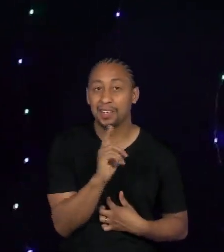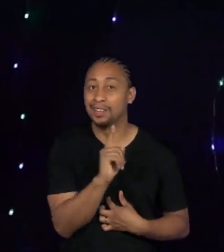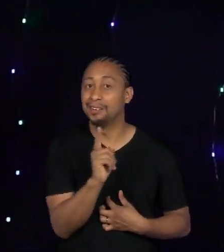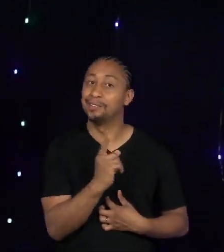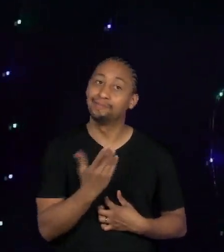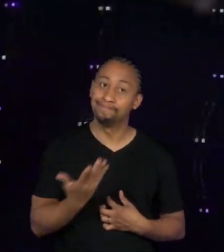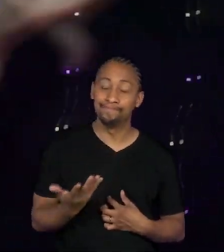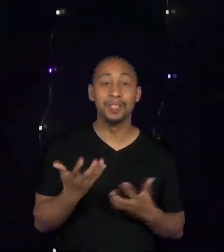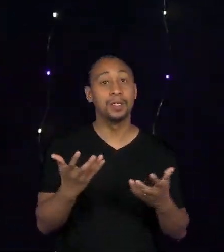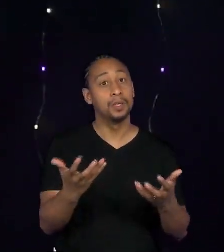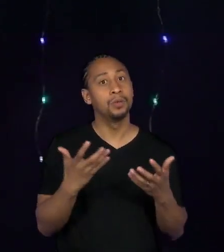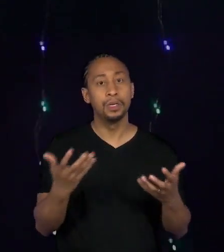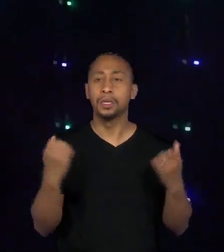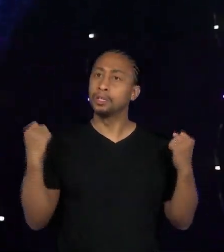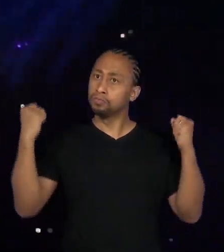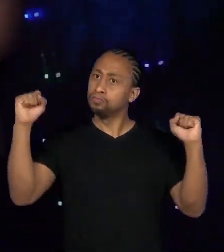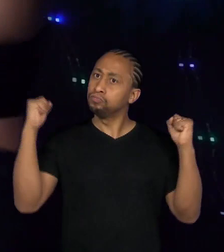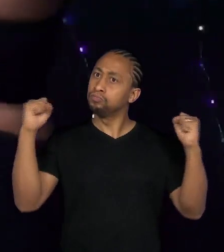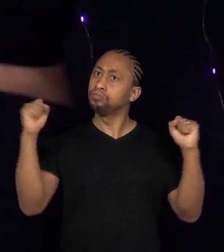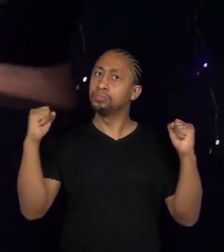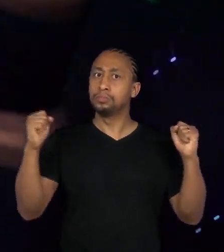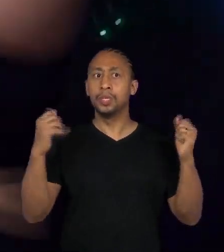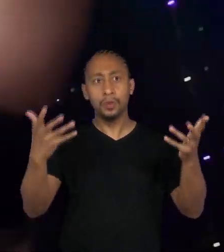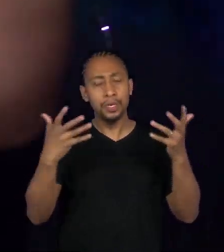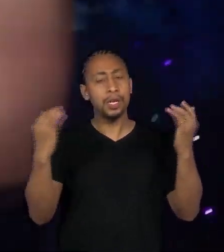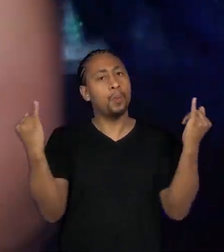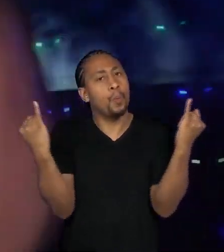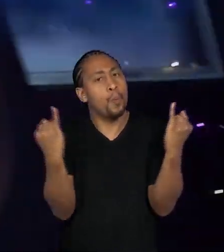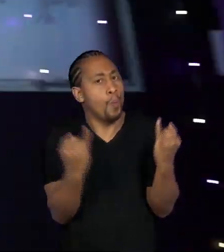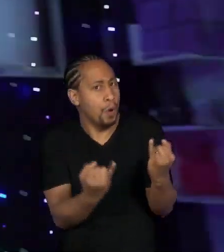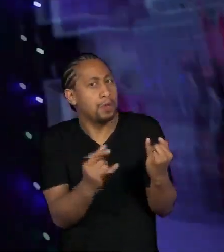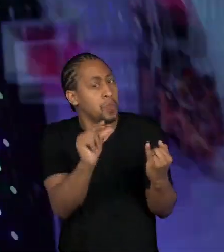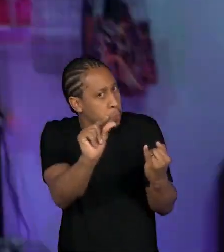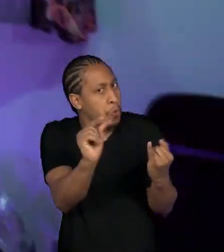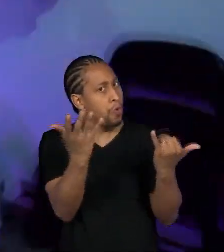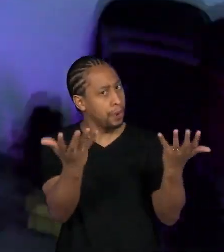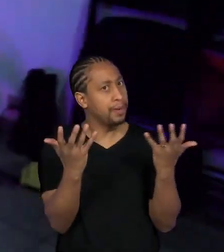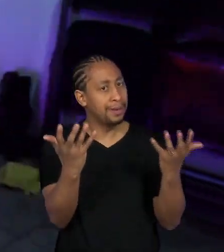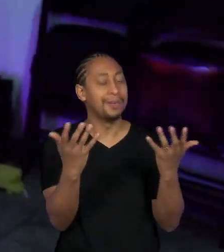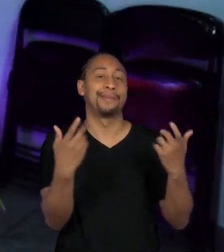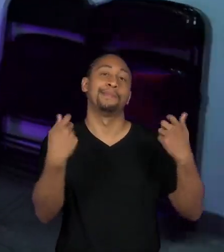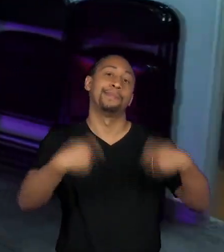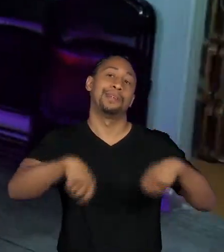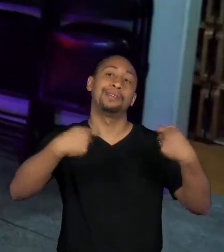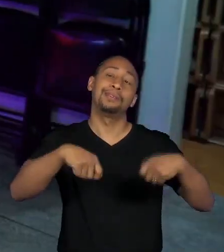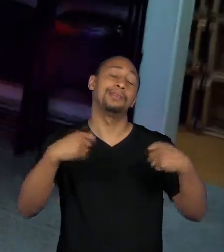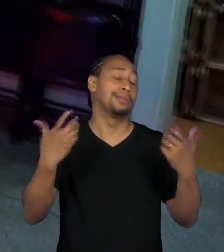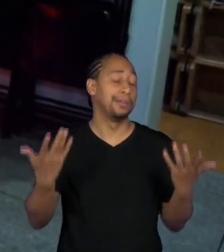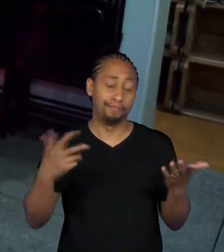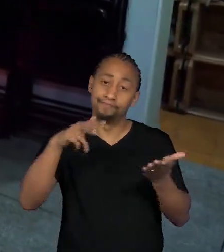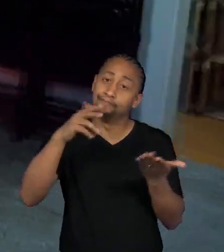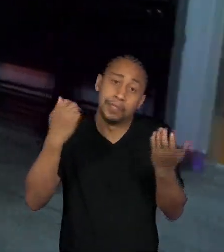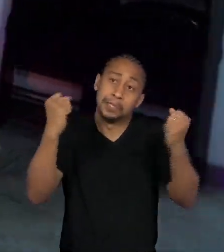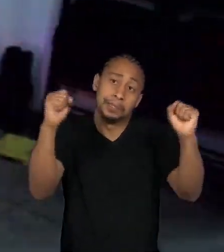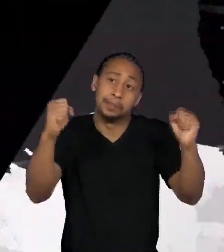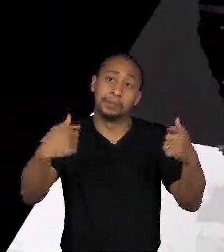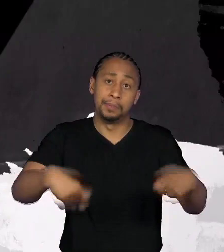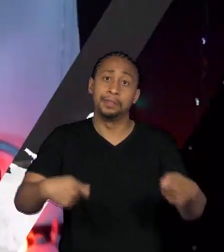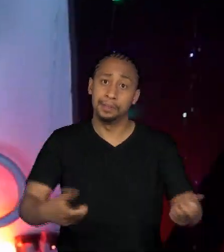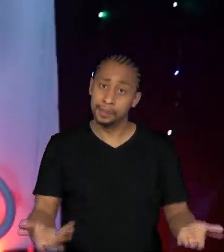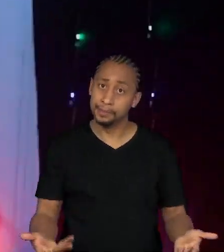queria exercitar e tentar emagrecer um pouco, e para isso a gente precisa fazer algum tipo de exercício,